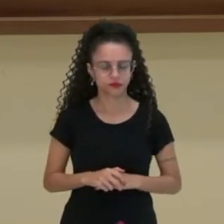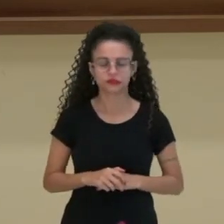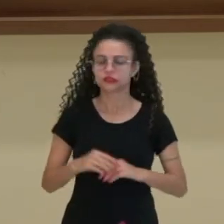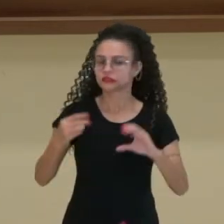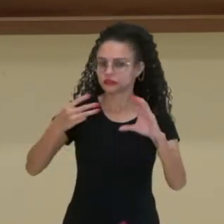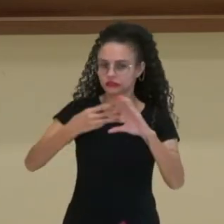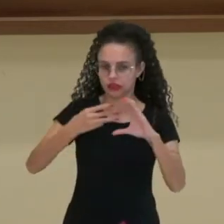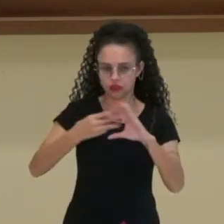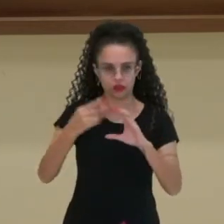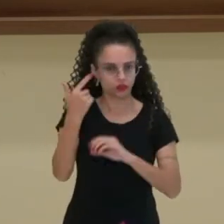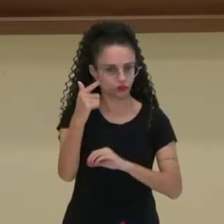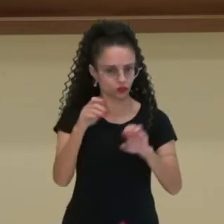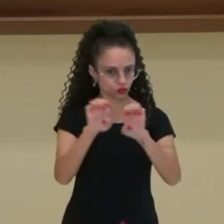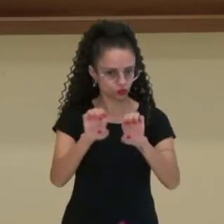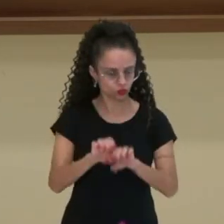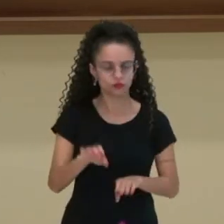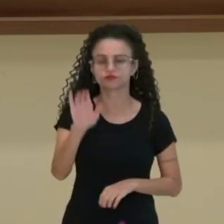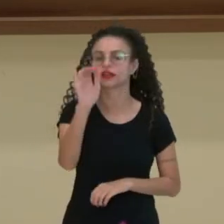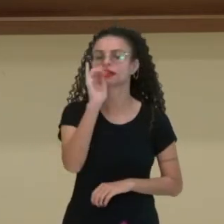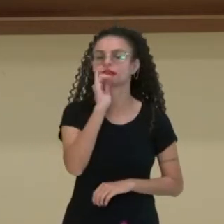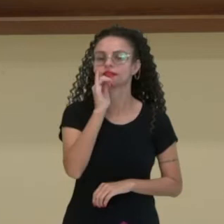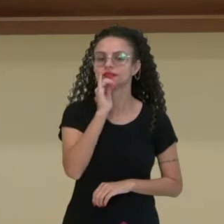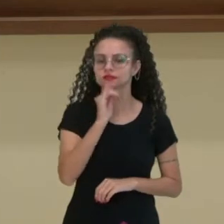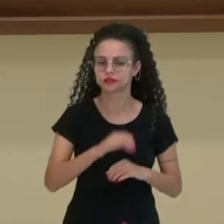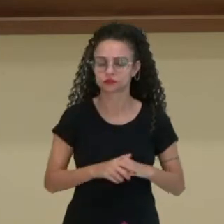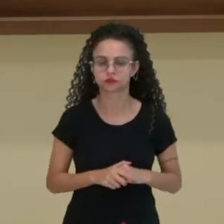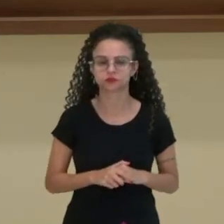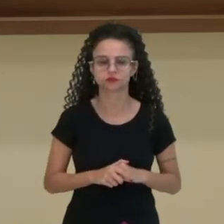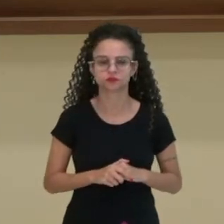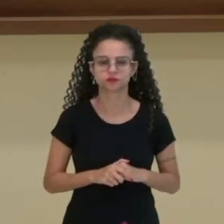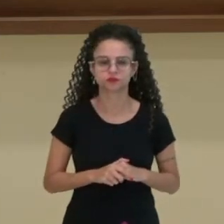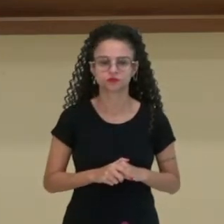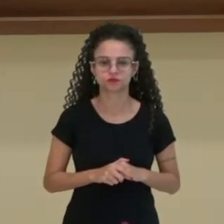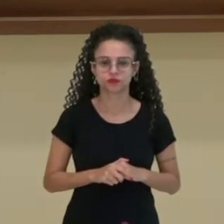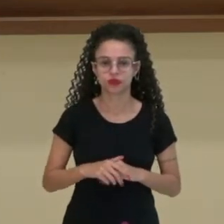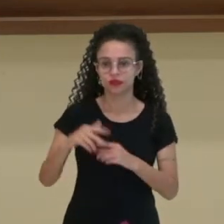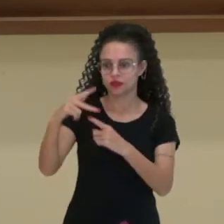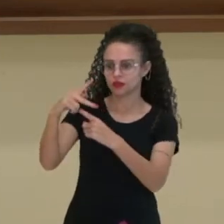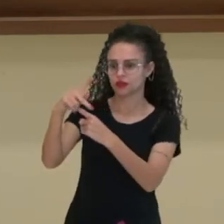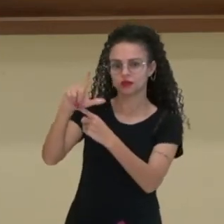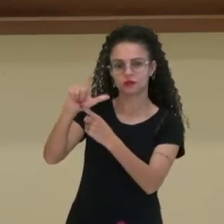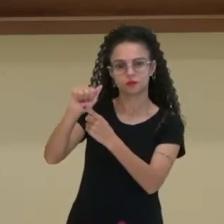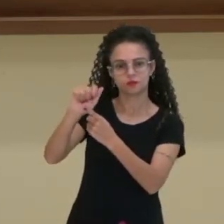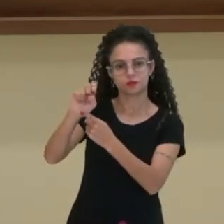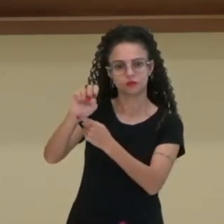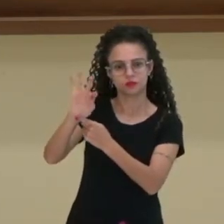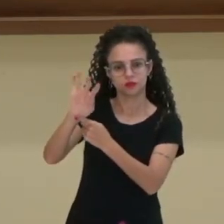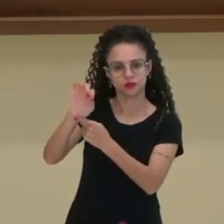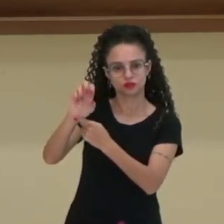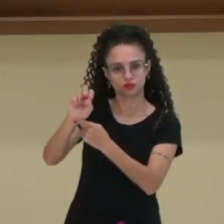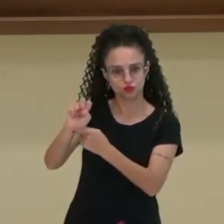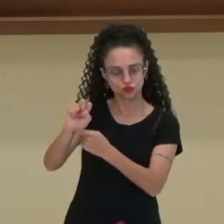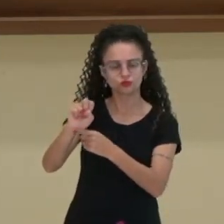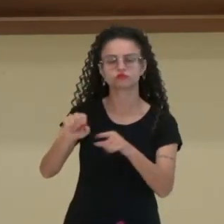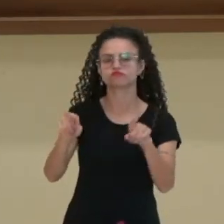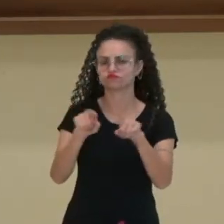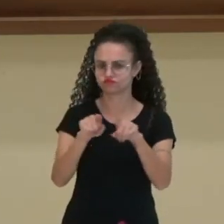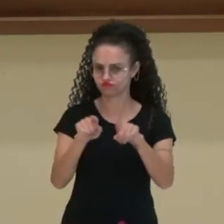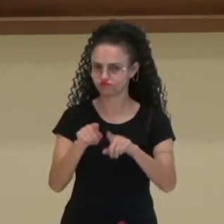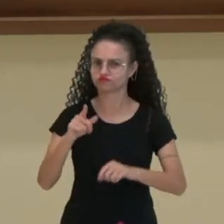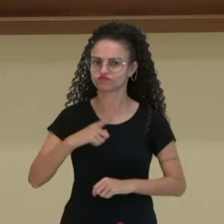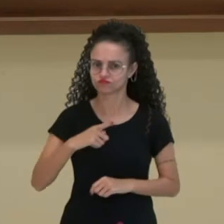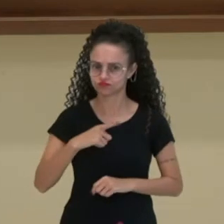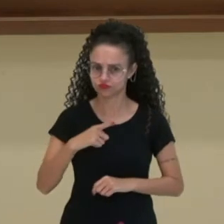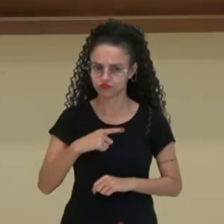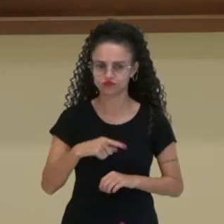animais não têm essas estruturas. Por exemplo, os plastos, isso mesmo. Existem ali os cromoplastos, que